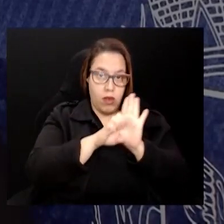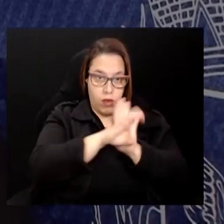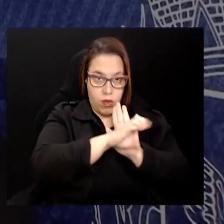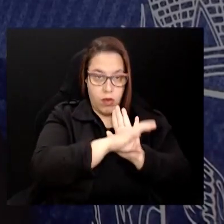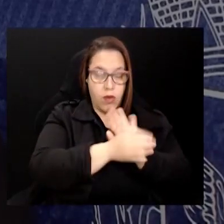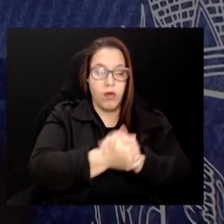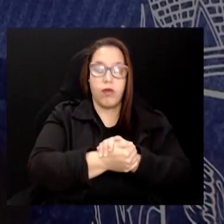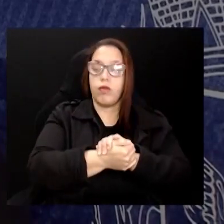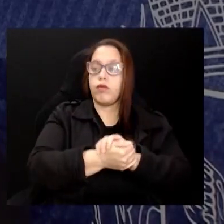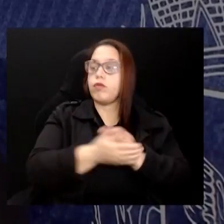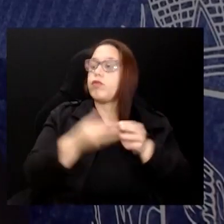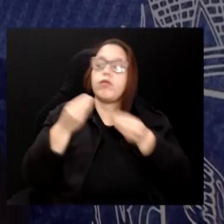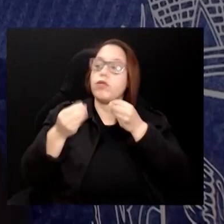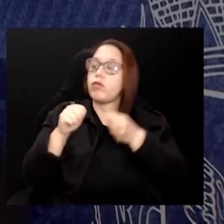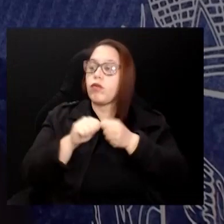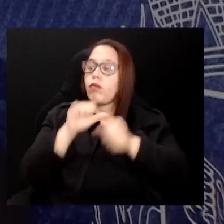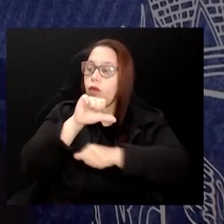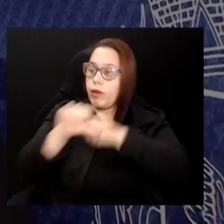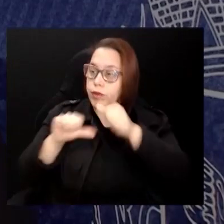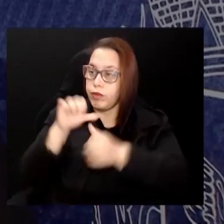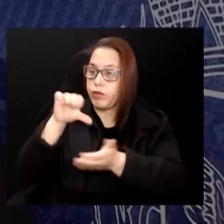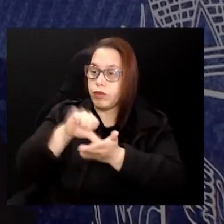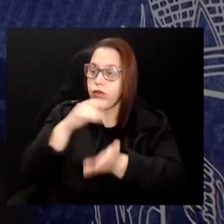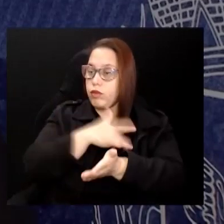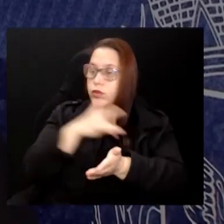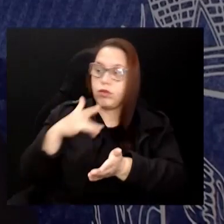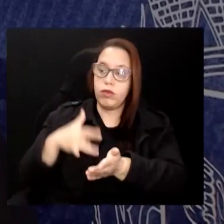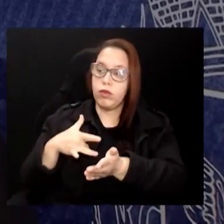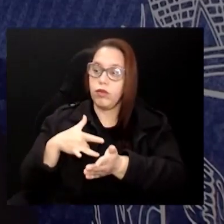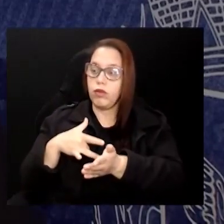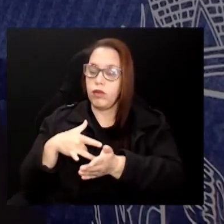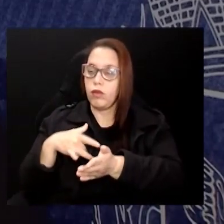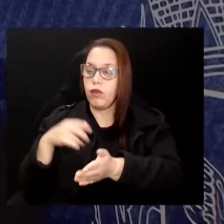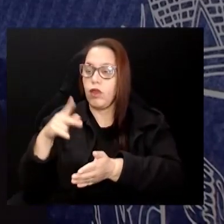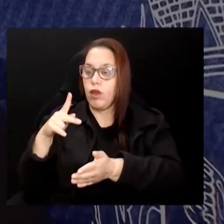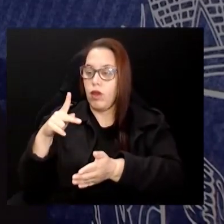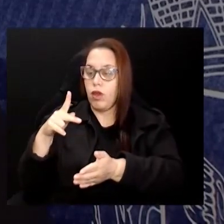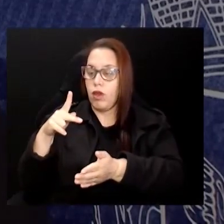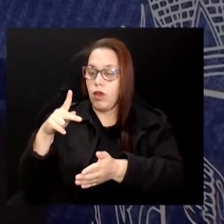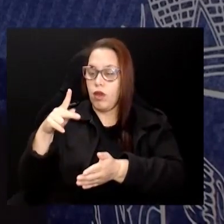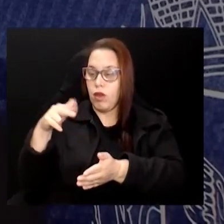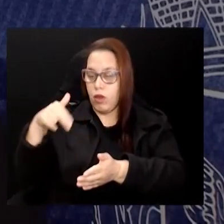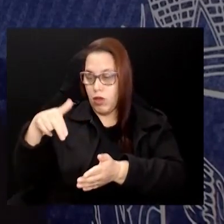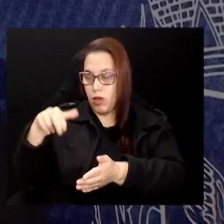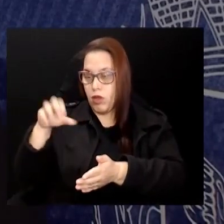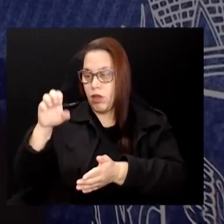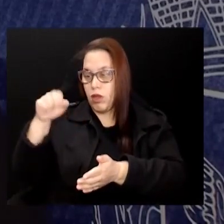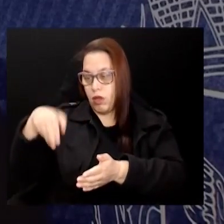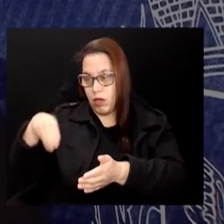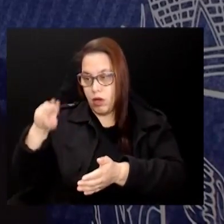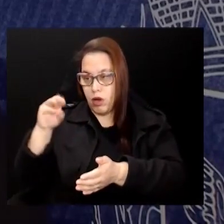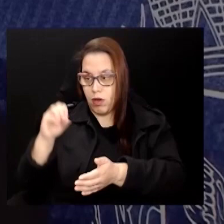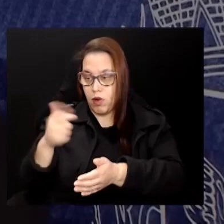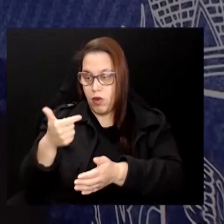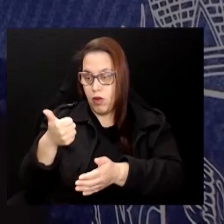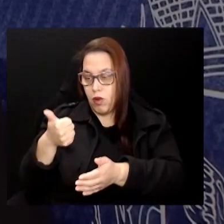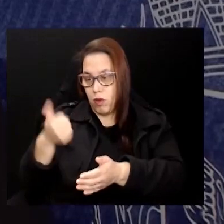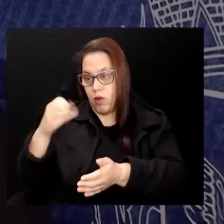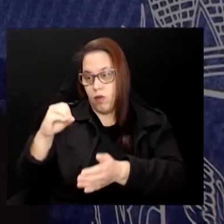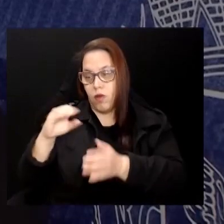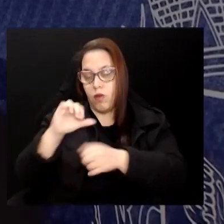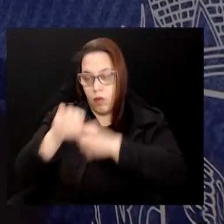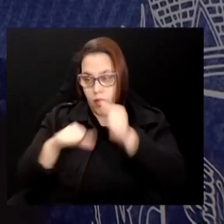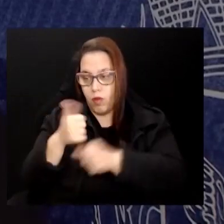essa troca no centro de saúde da Pneumo-10 para a Pneumo-20? Agora, no início, a gente está fazendo gradativo, né?